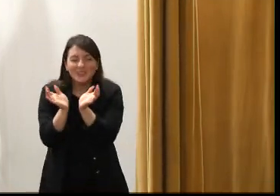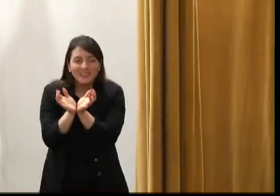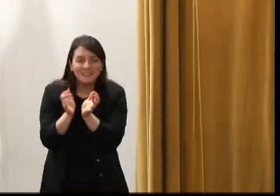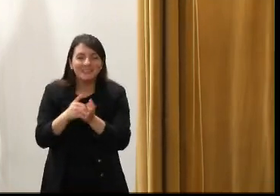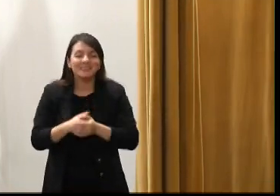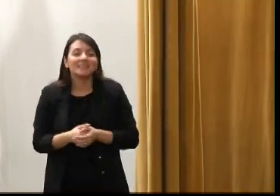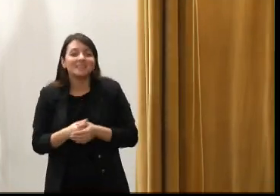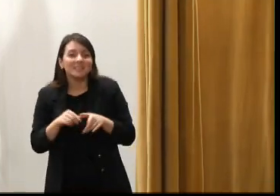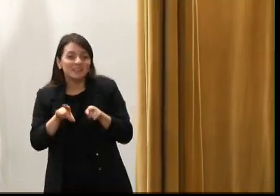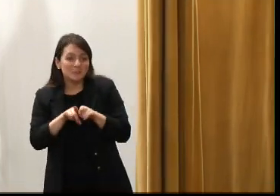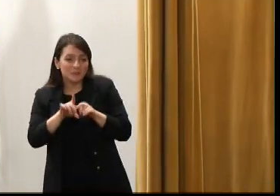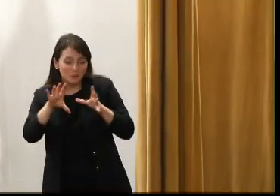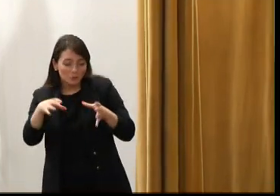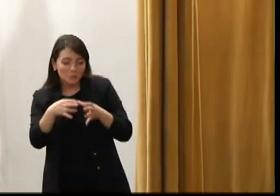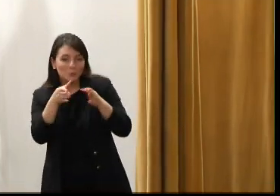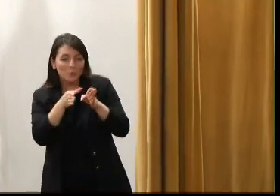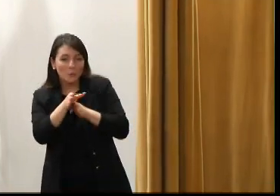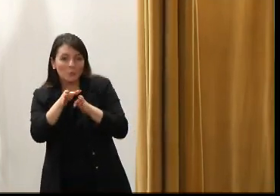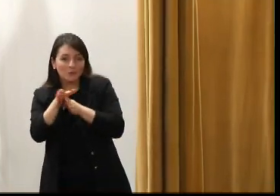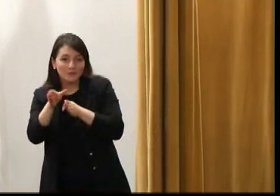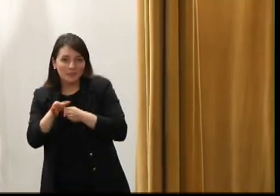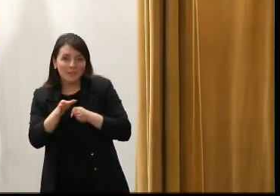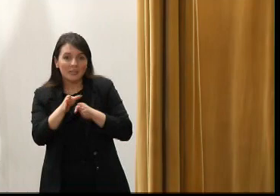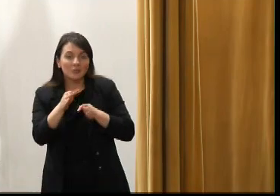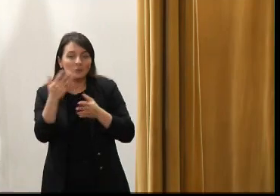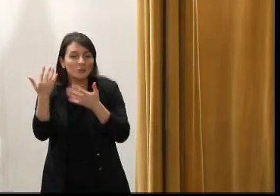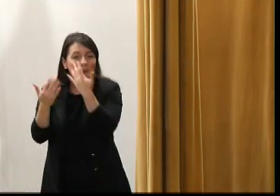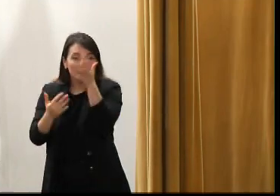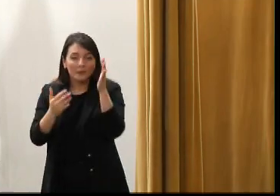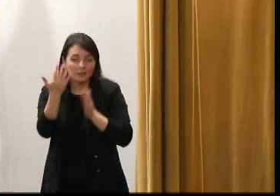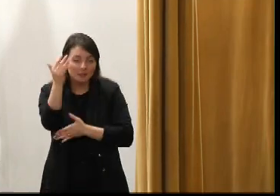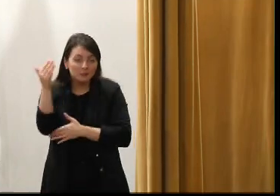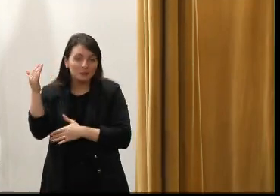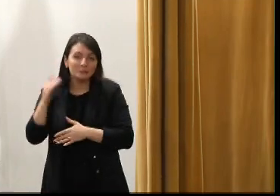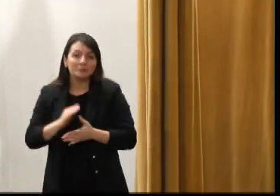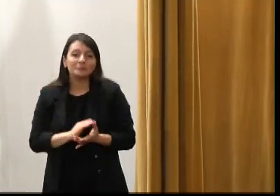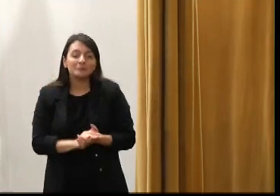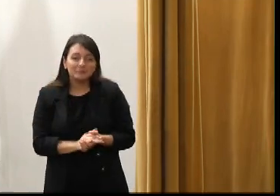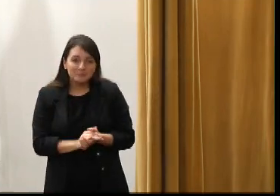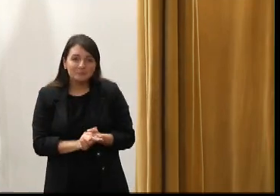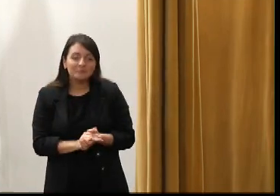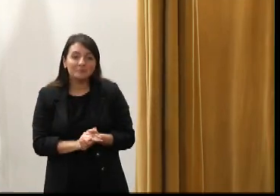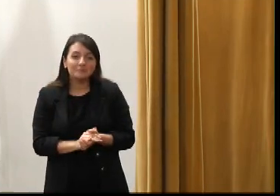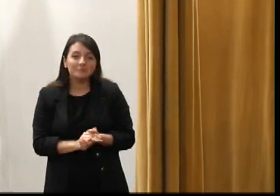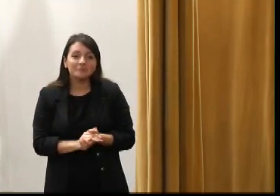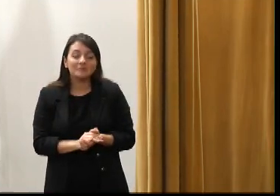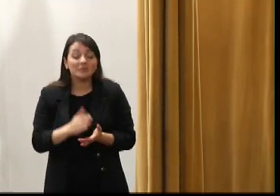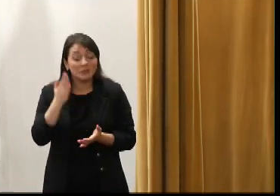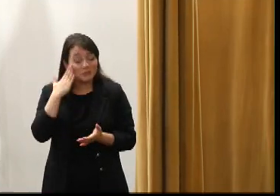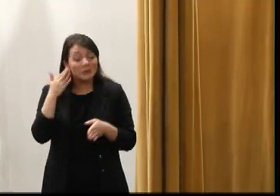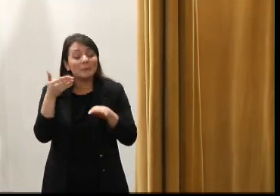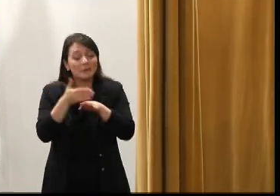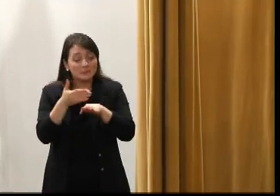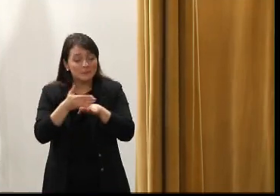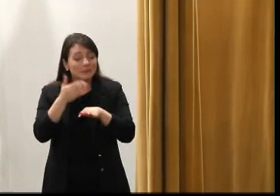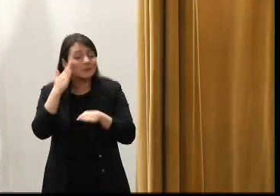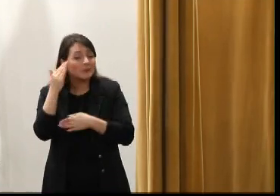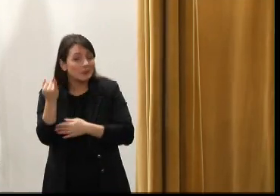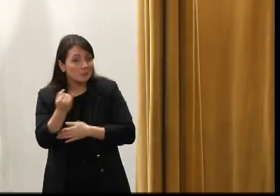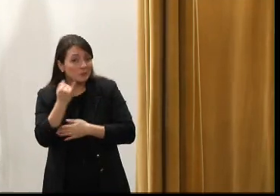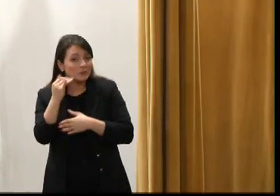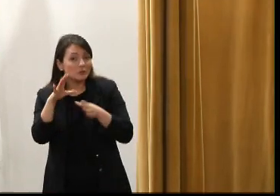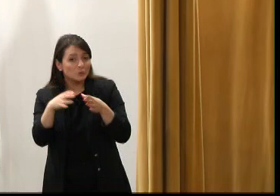membros do Conselho de Meio Ambiente, já fiz parte de Conselho de Meio Ambiente, e sei da importância dos